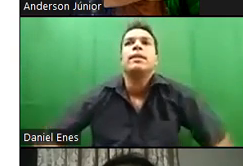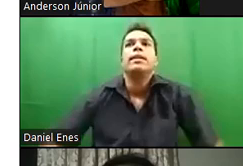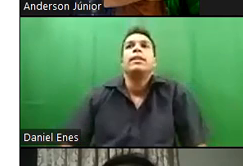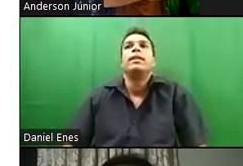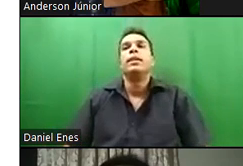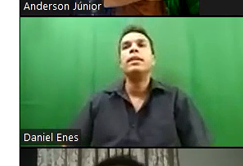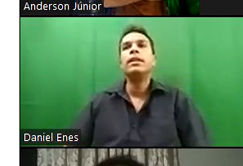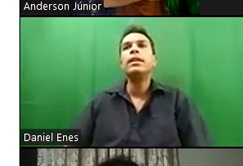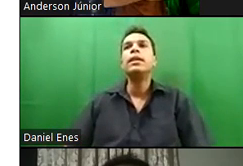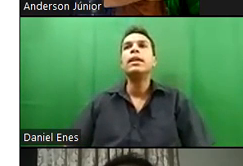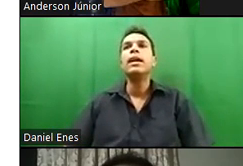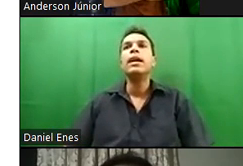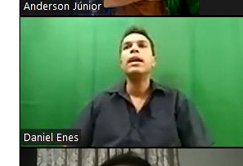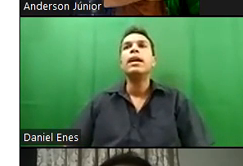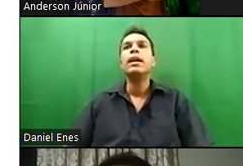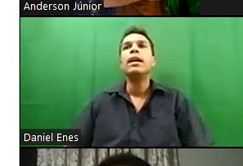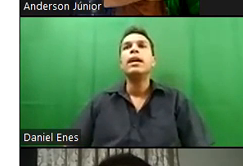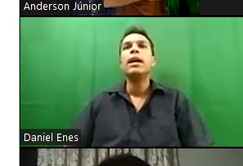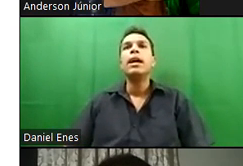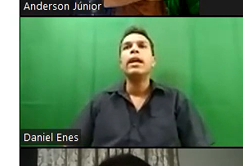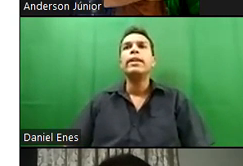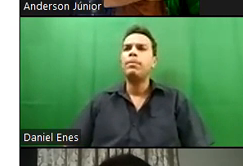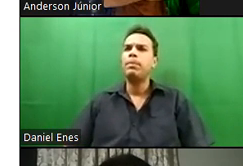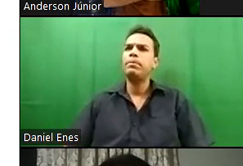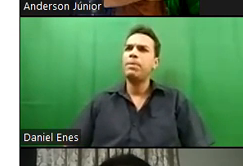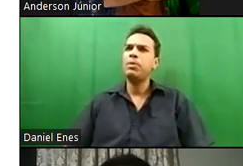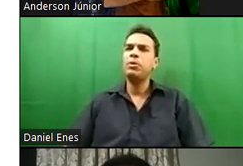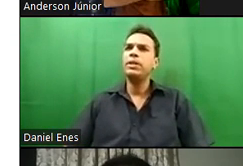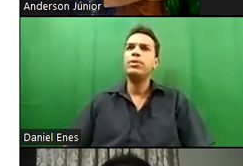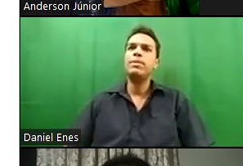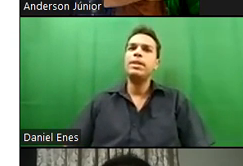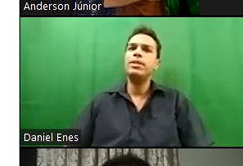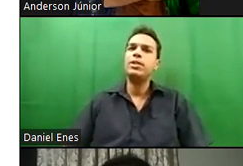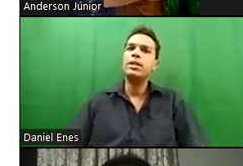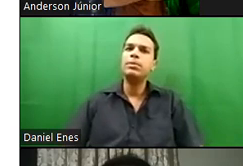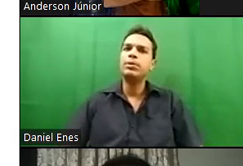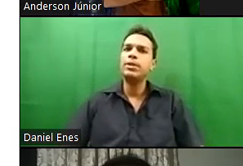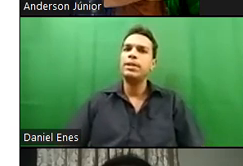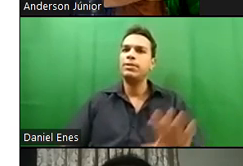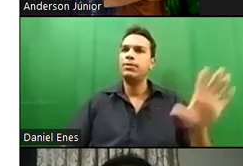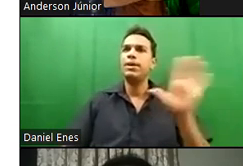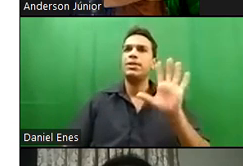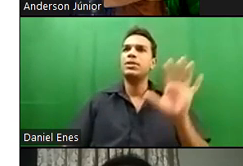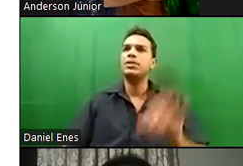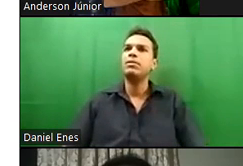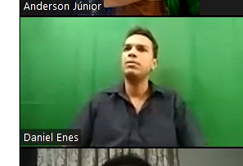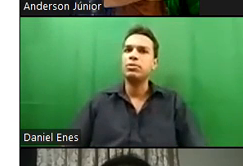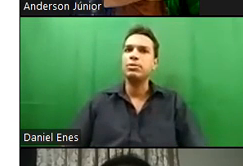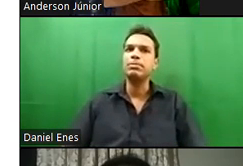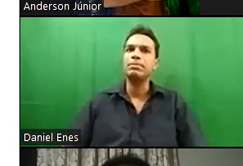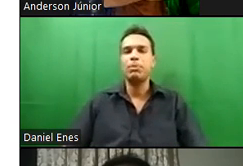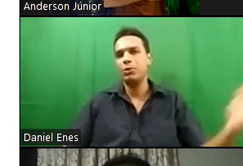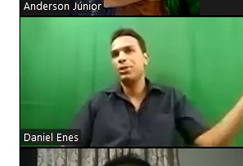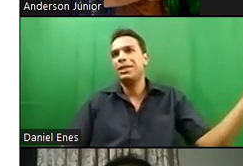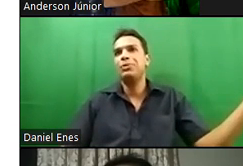aqui em Itapiruna a gente tem o campo 5 e o campo 6. Da própria Unig, eu não sabia que tinha campus dele fora de Nova